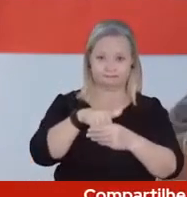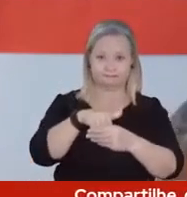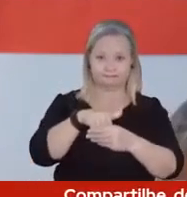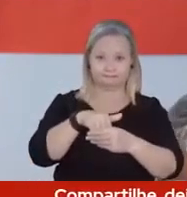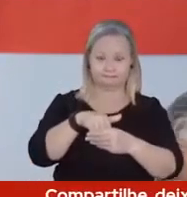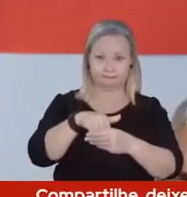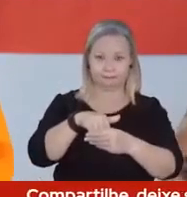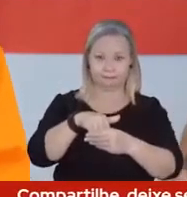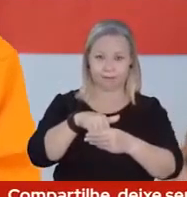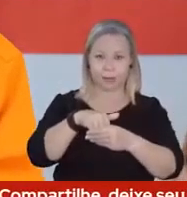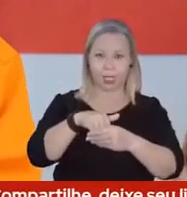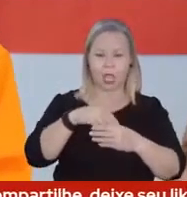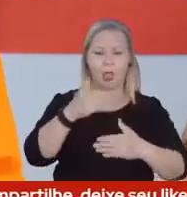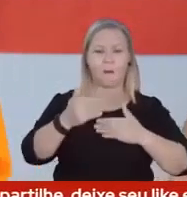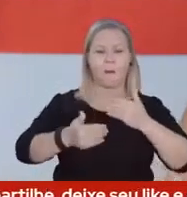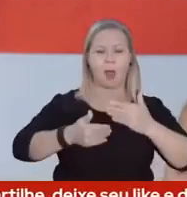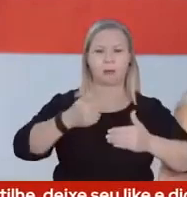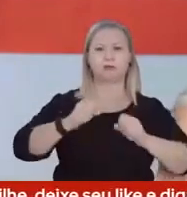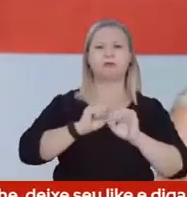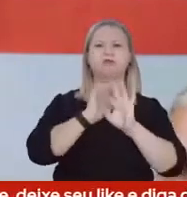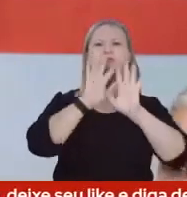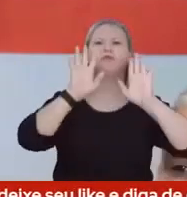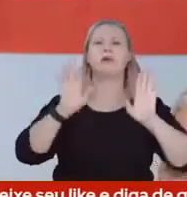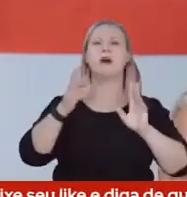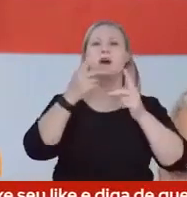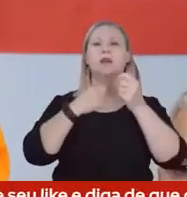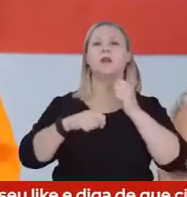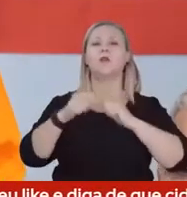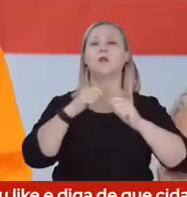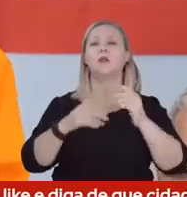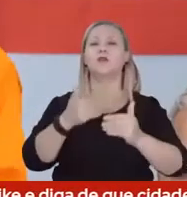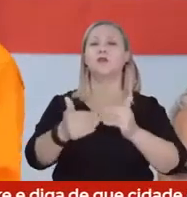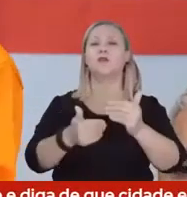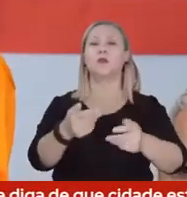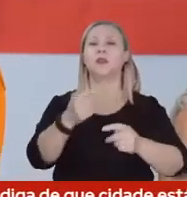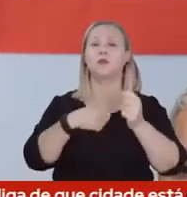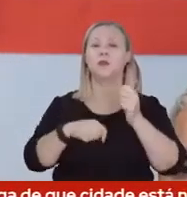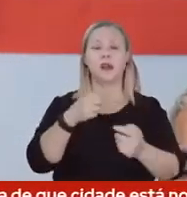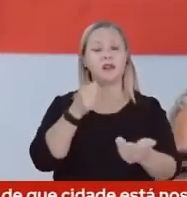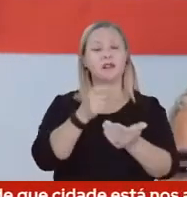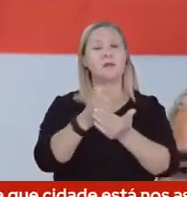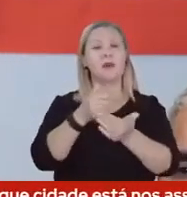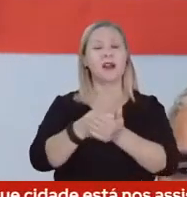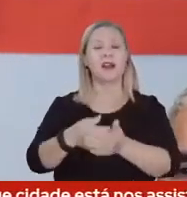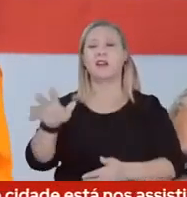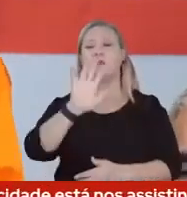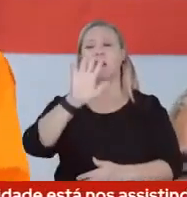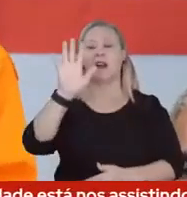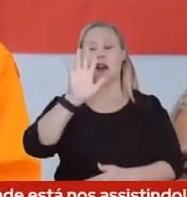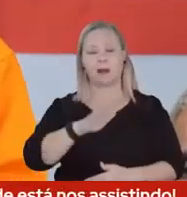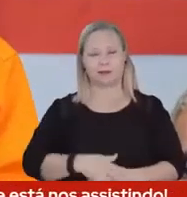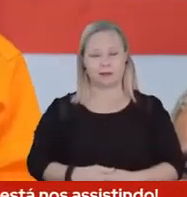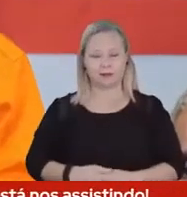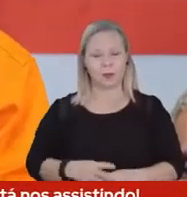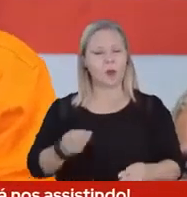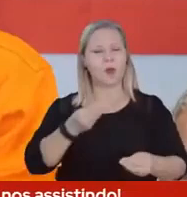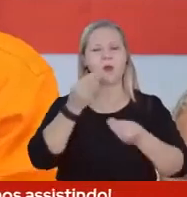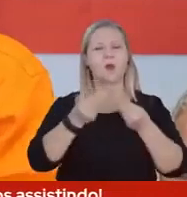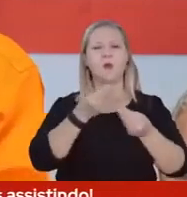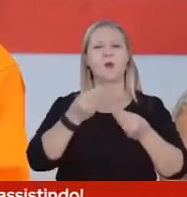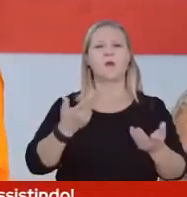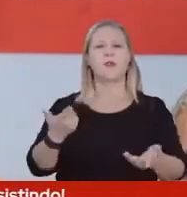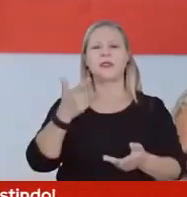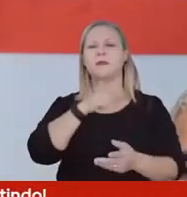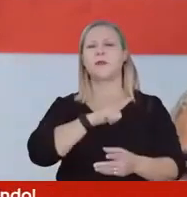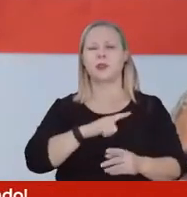da economia que é ela que está pagando esse preço caro. Ora, como é que você pode admitir que nós, que